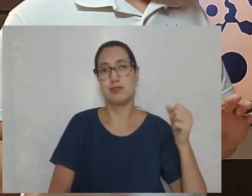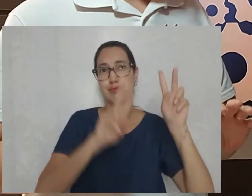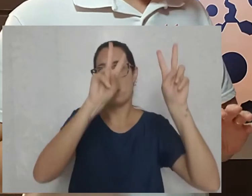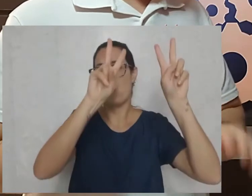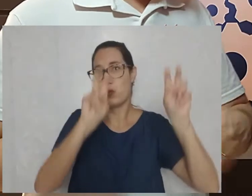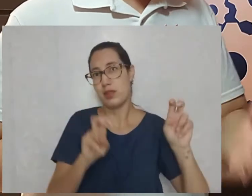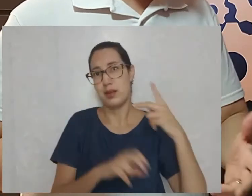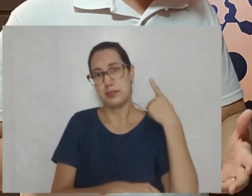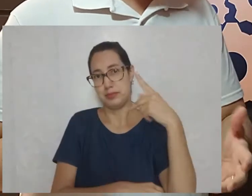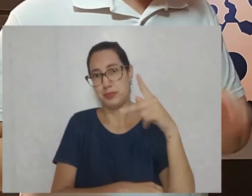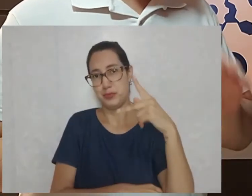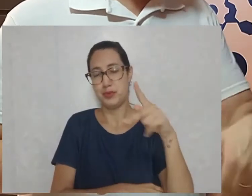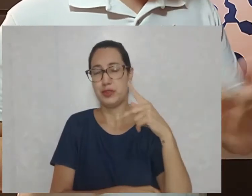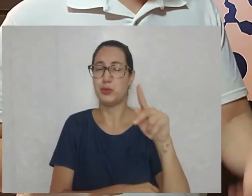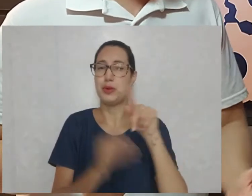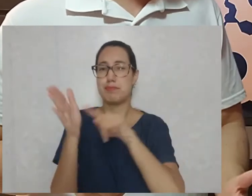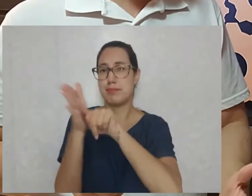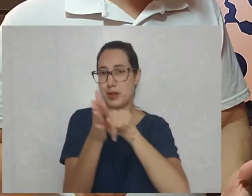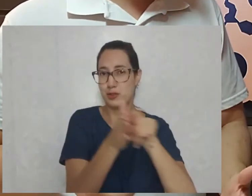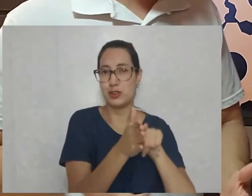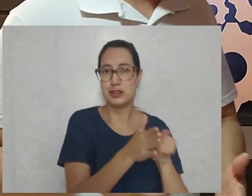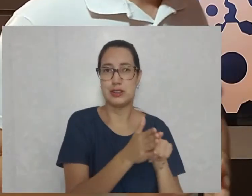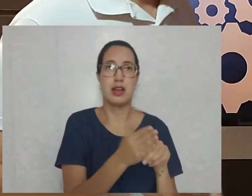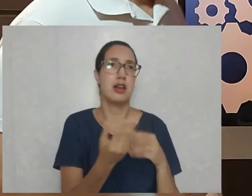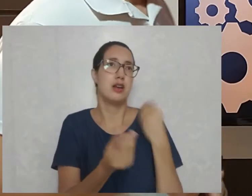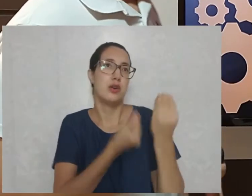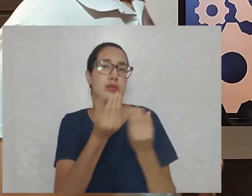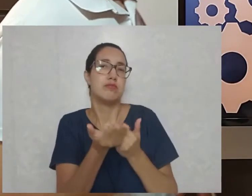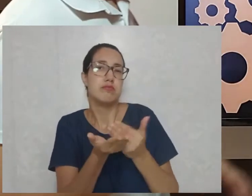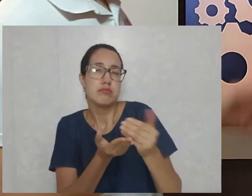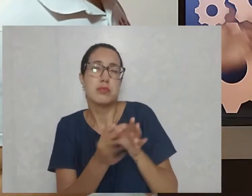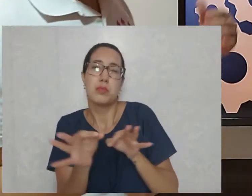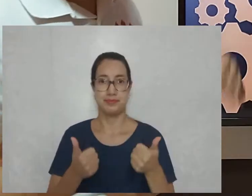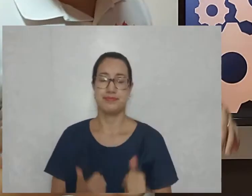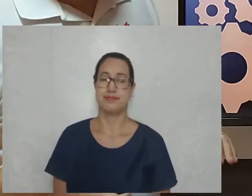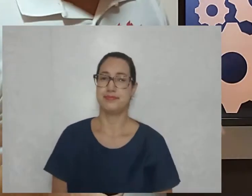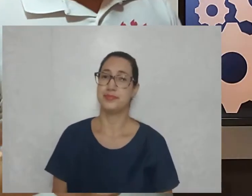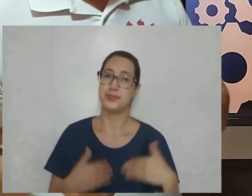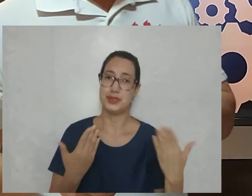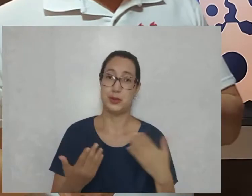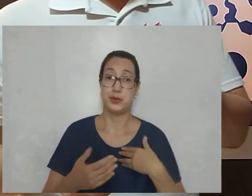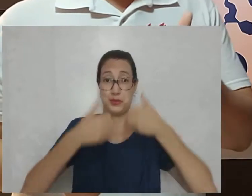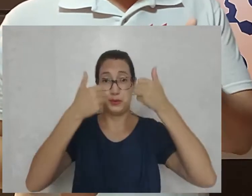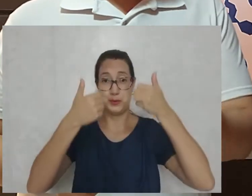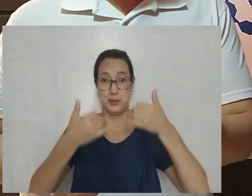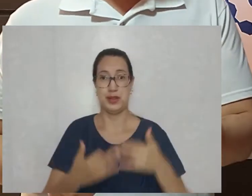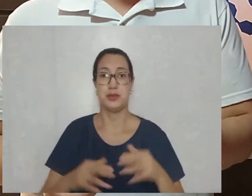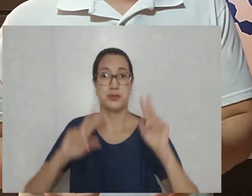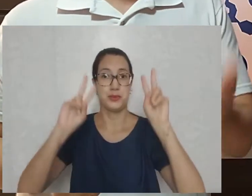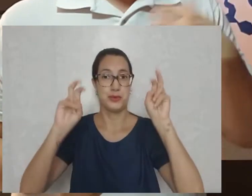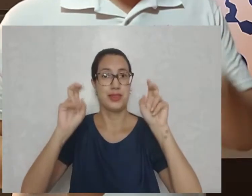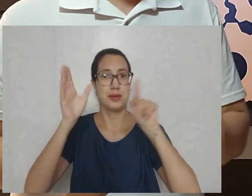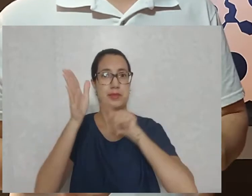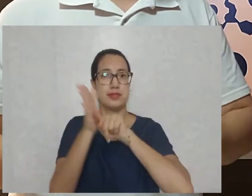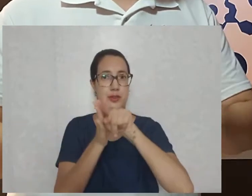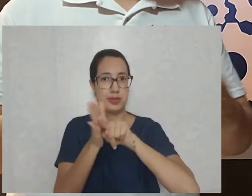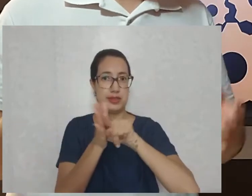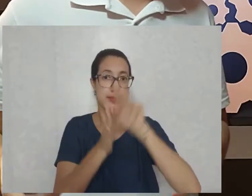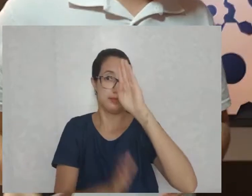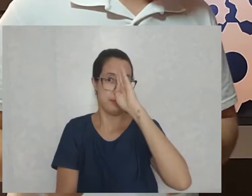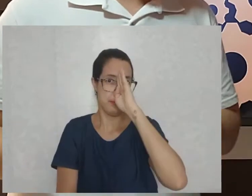Você fazer um estudo sobre como projetar redes, tá? Bom, mas como eu disse, o nosso tema de pesquisa,